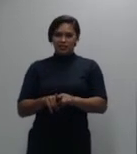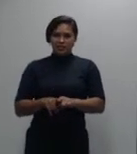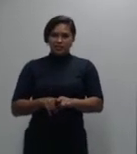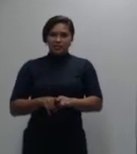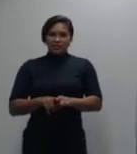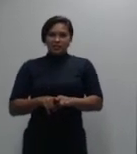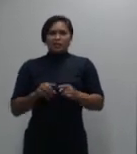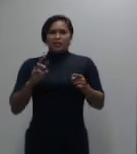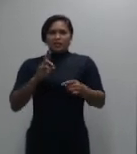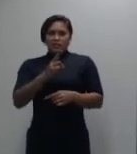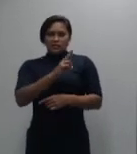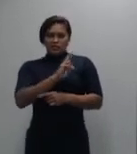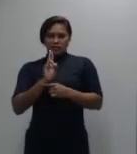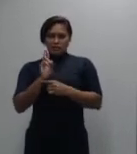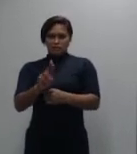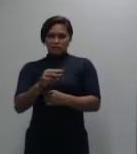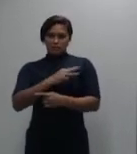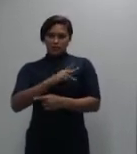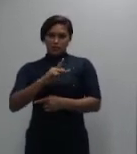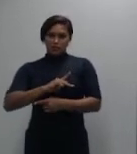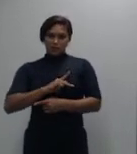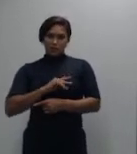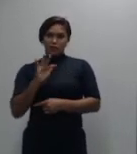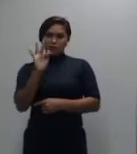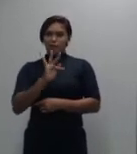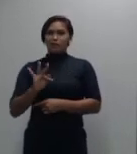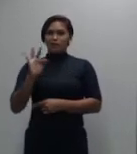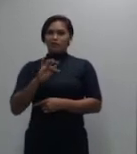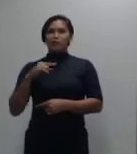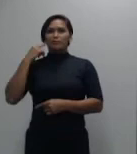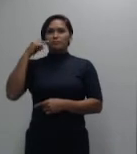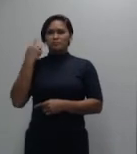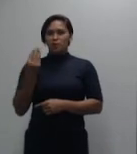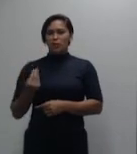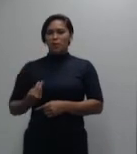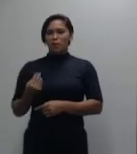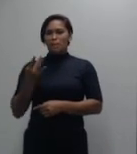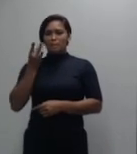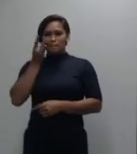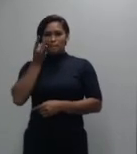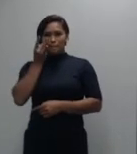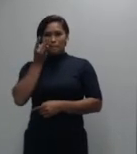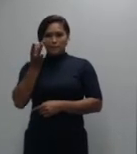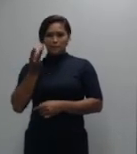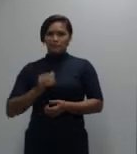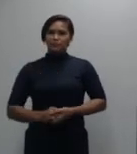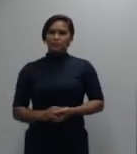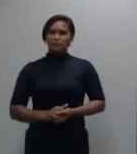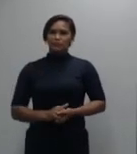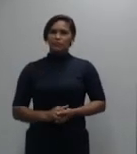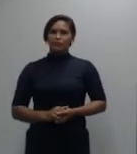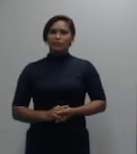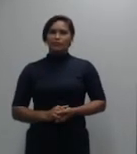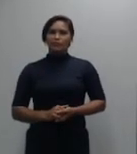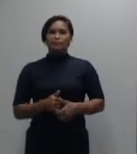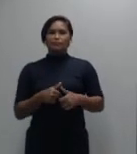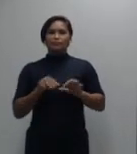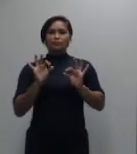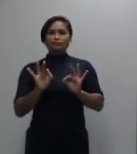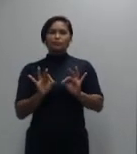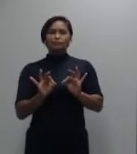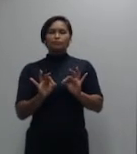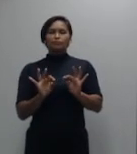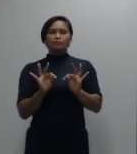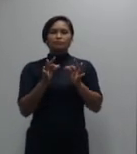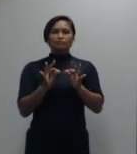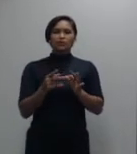representante do Ministério Público Federal e advogados presente caso trata-se de uma